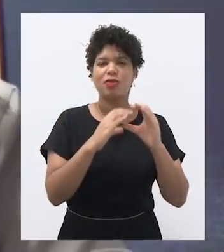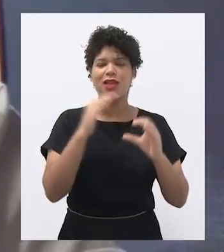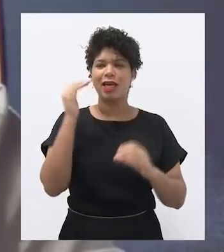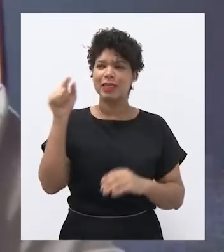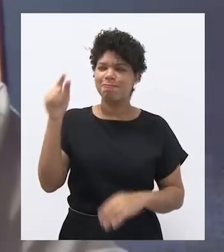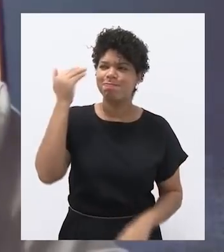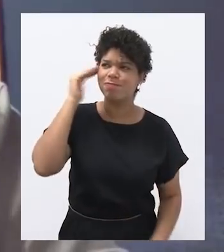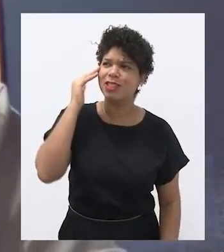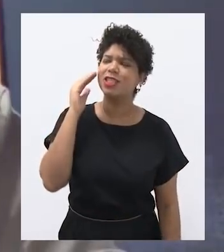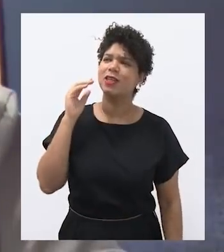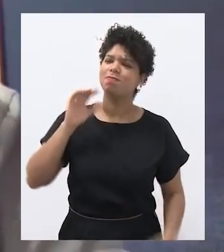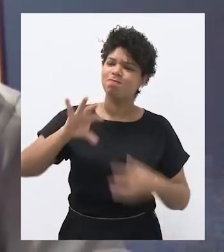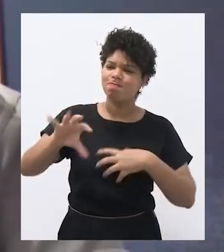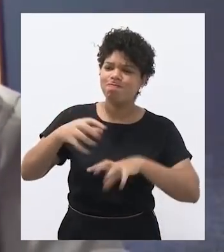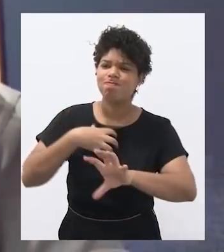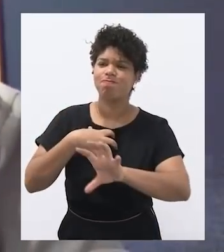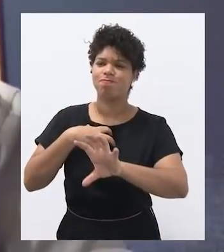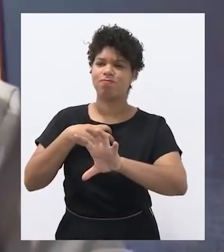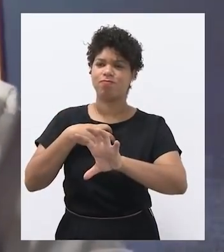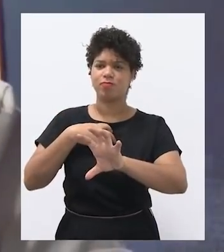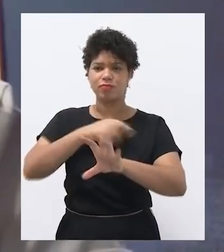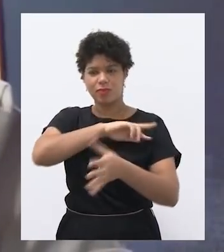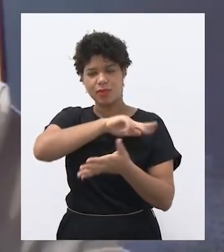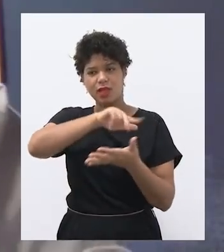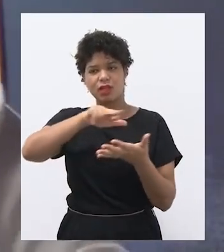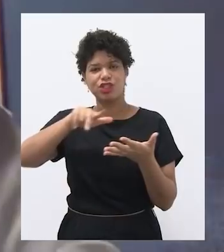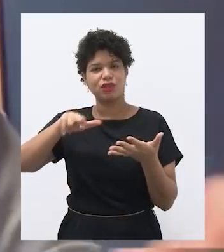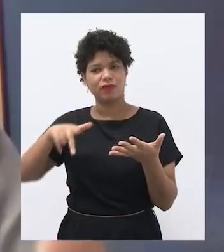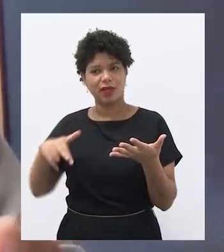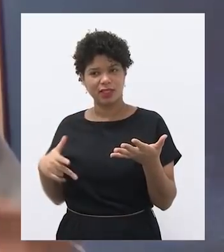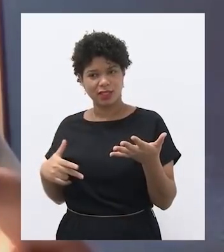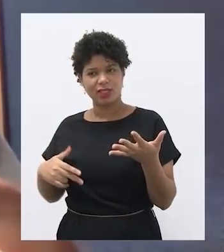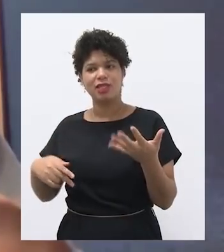outro, exercício da empatia e uma série de outras